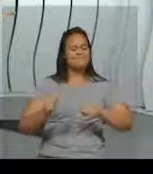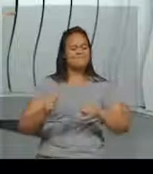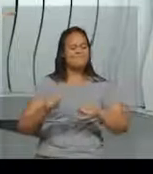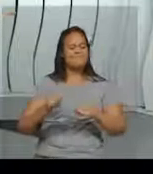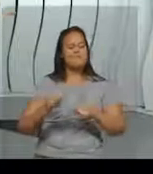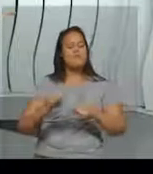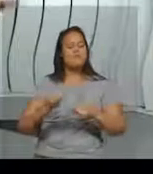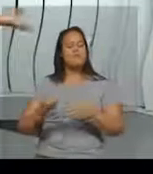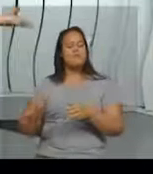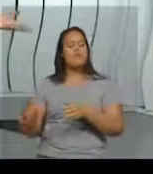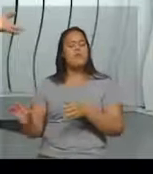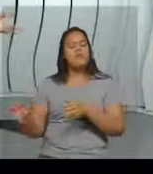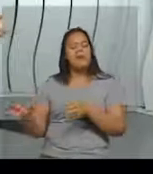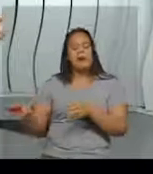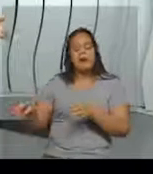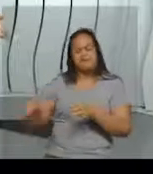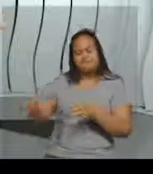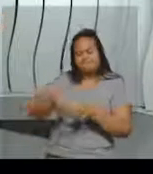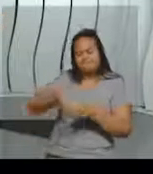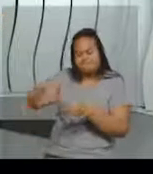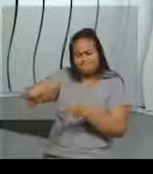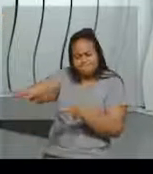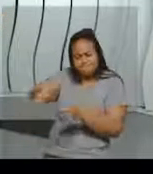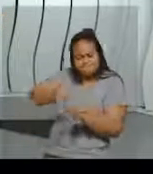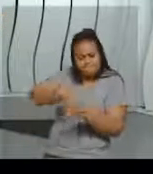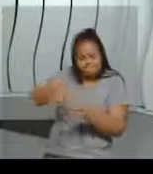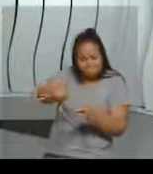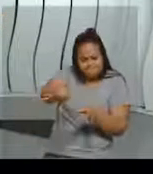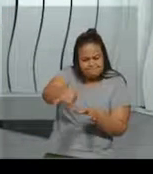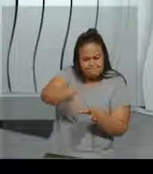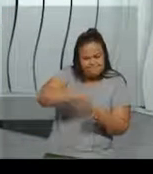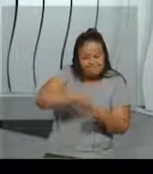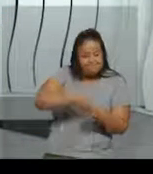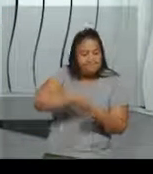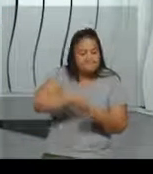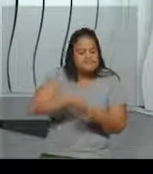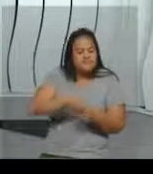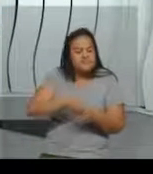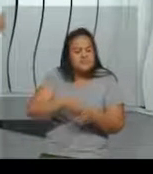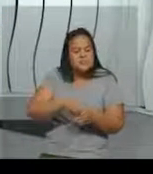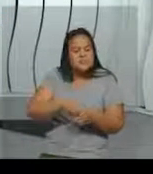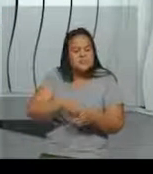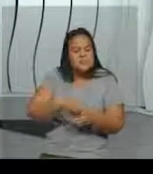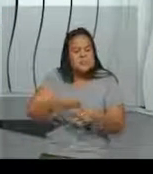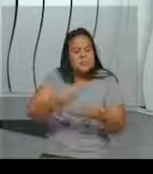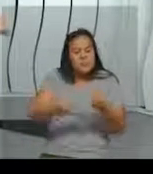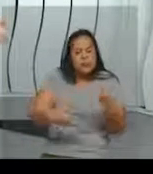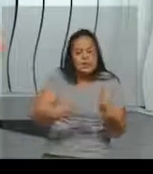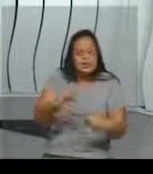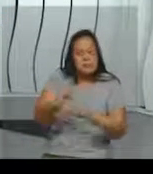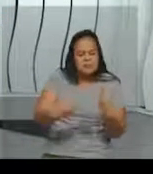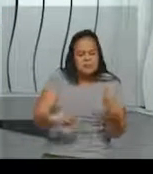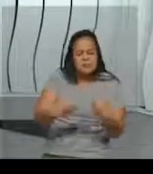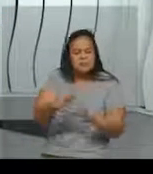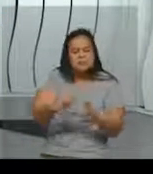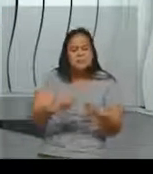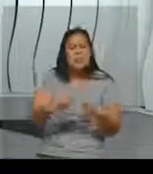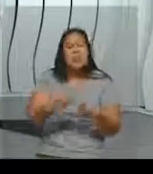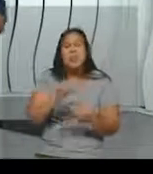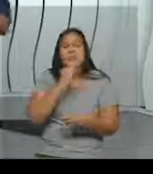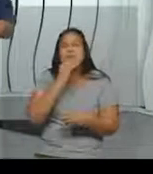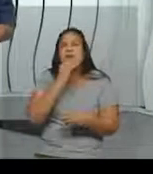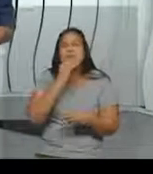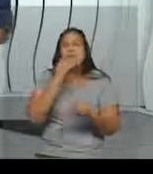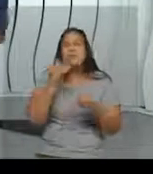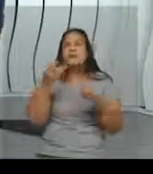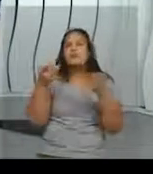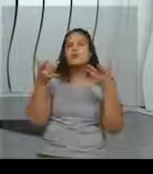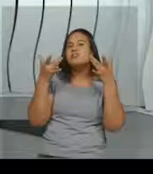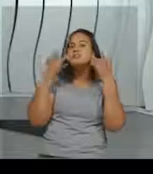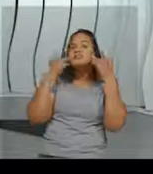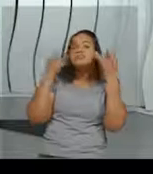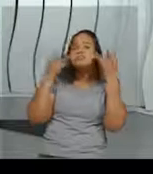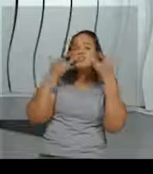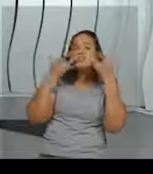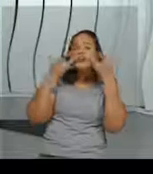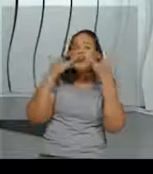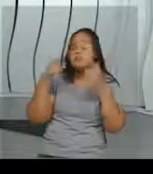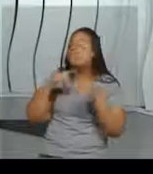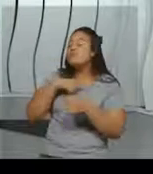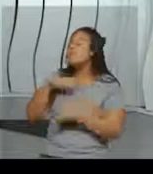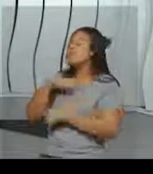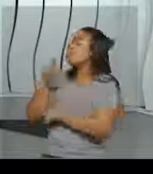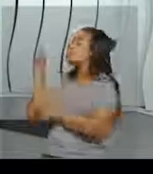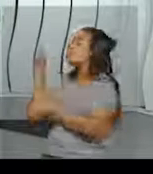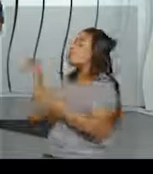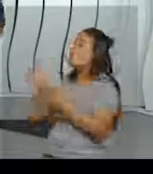ocupado vários espaços de produção cultural, como os teatros, né? Então, temos aqui essa companhia de